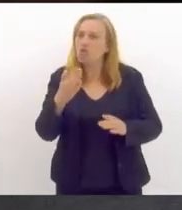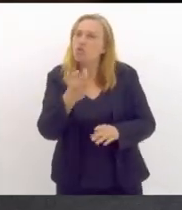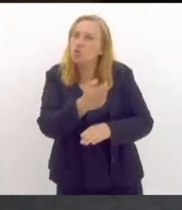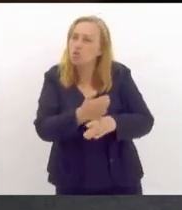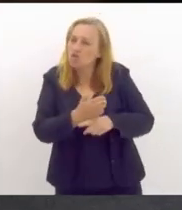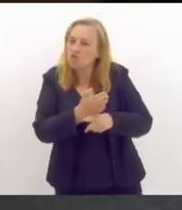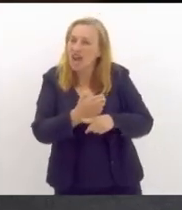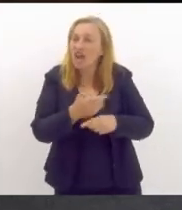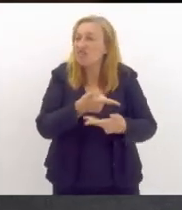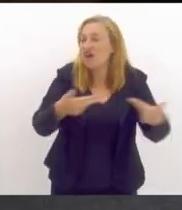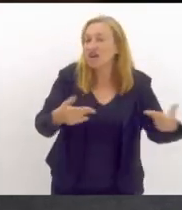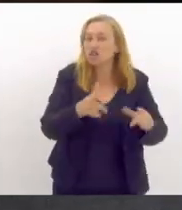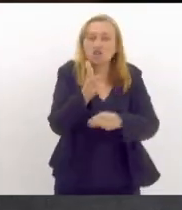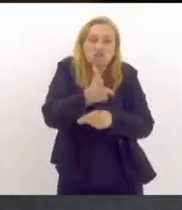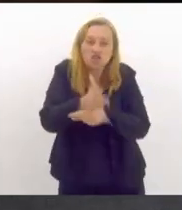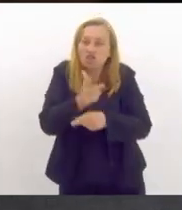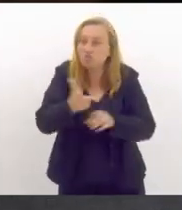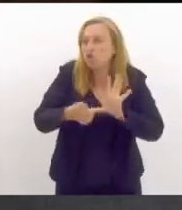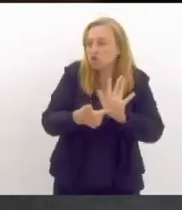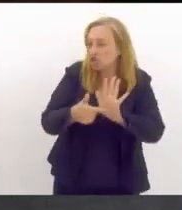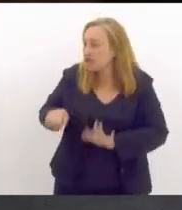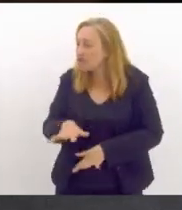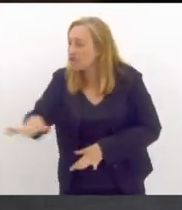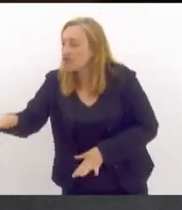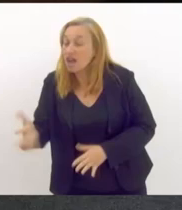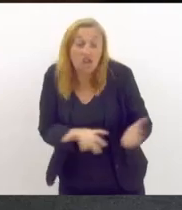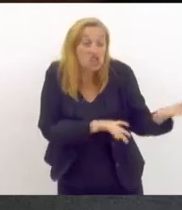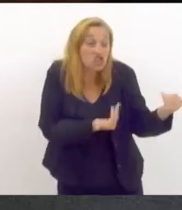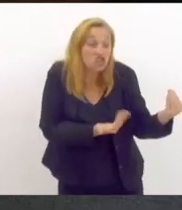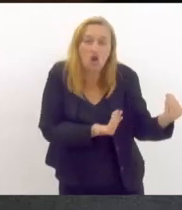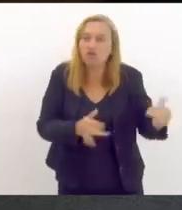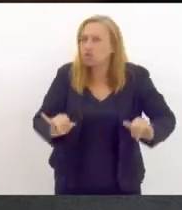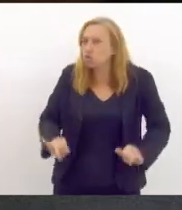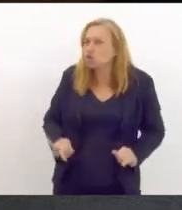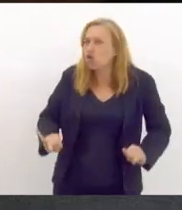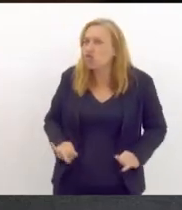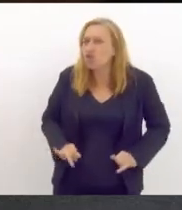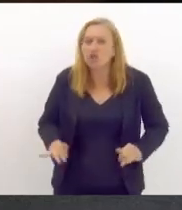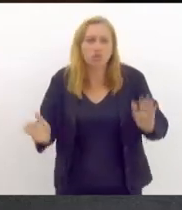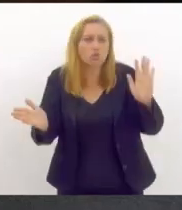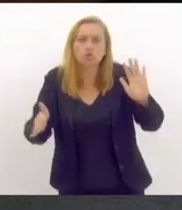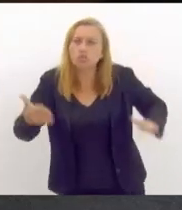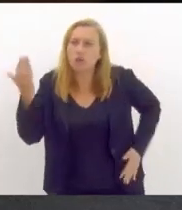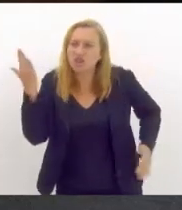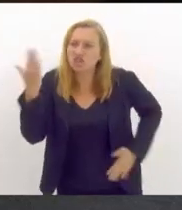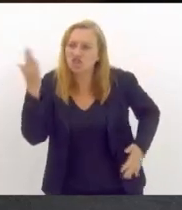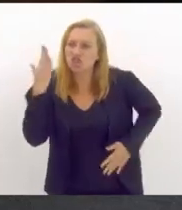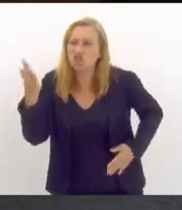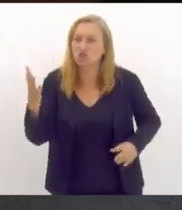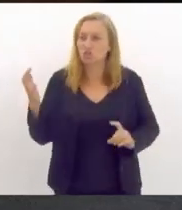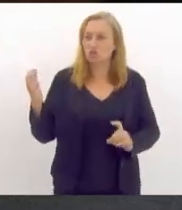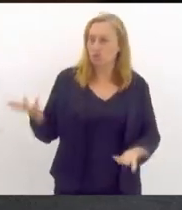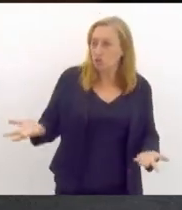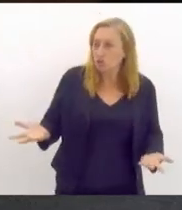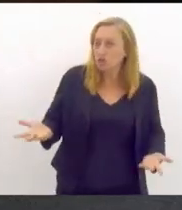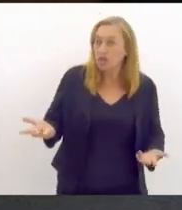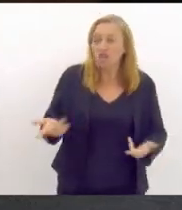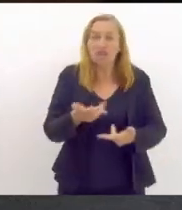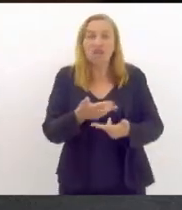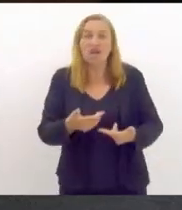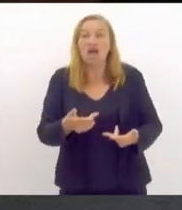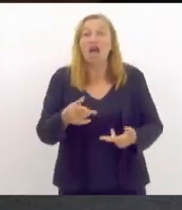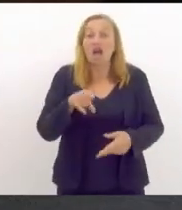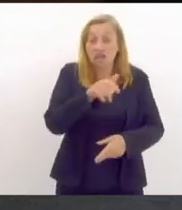muitos vídeos circulando por aí em favelas do Rio de Janeiro de jovens que são afrontadas pelo tráfico de droga as mesmas mulheres